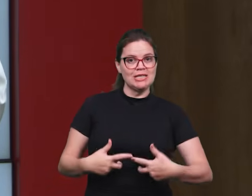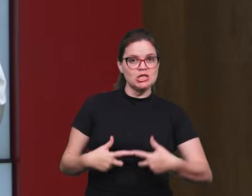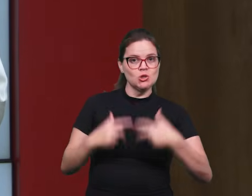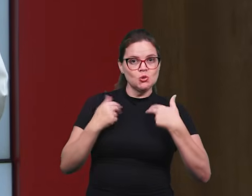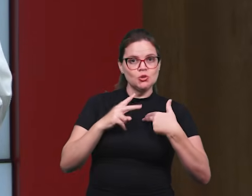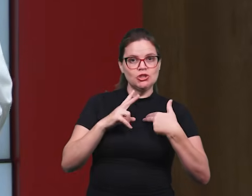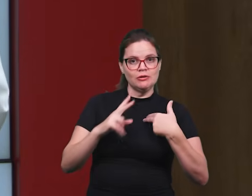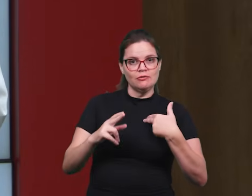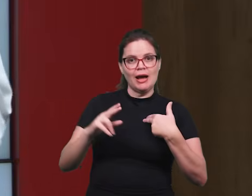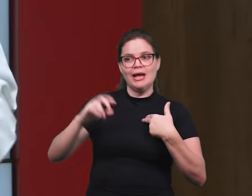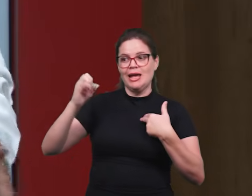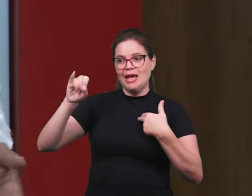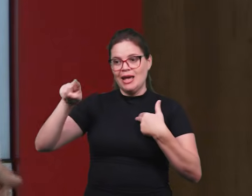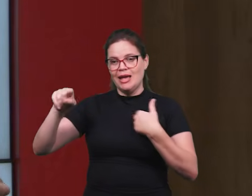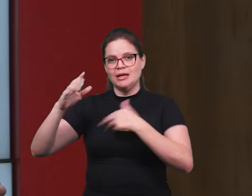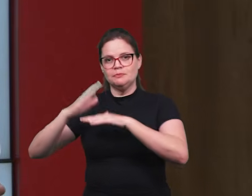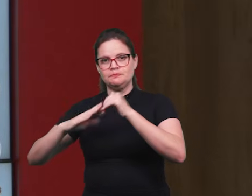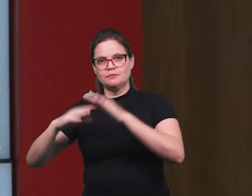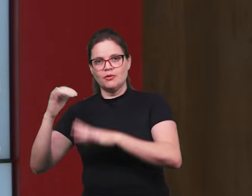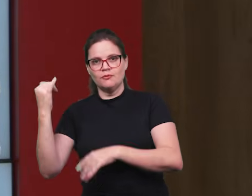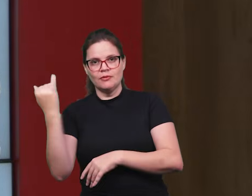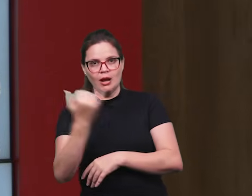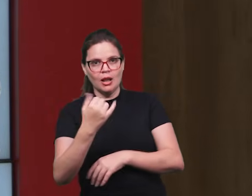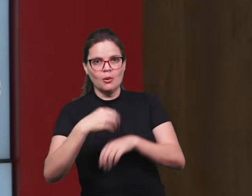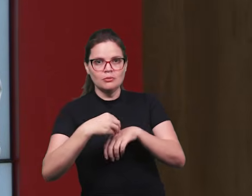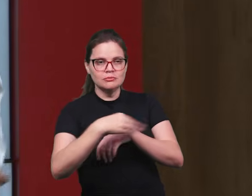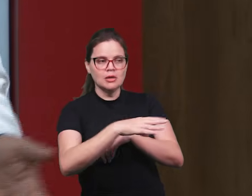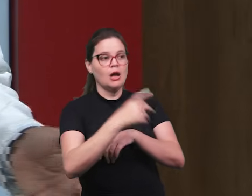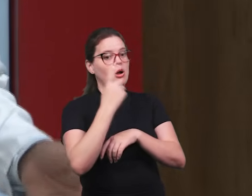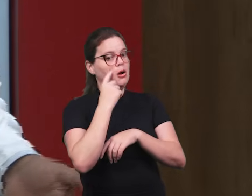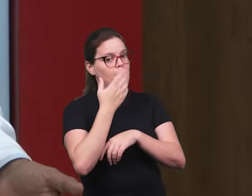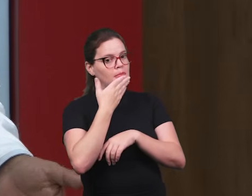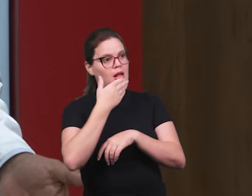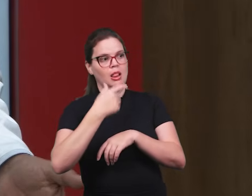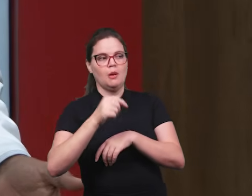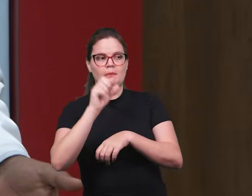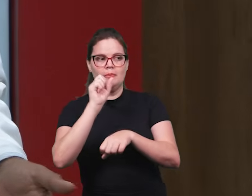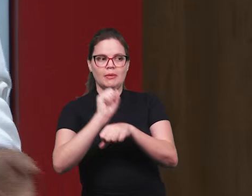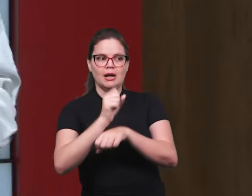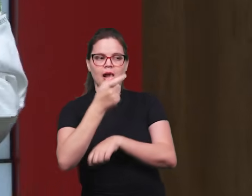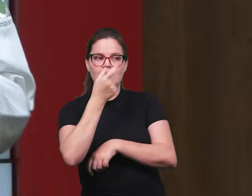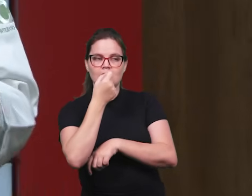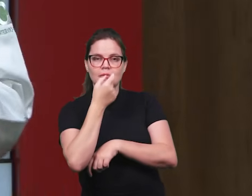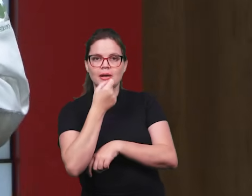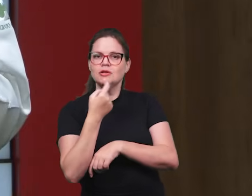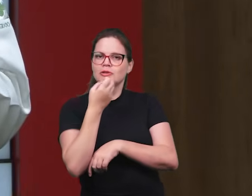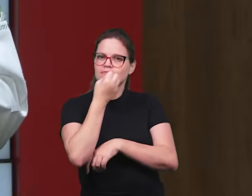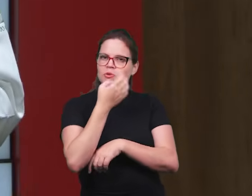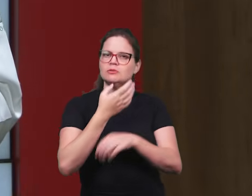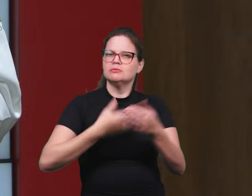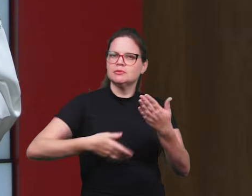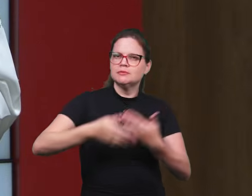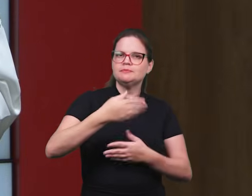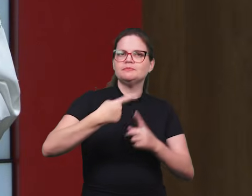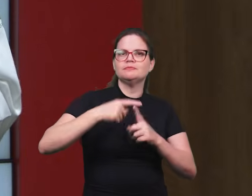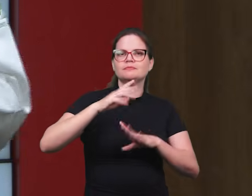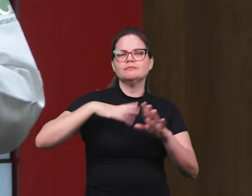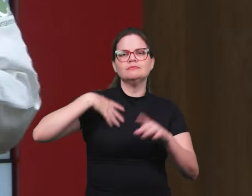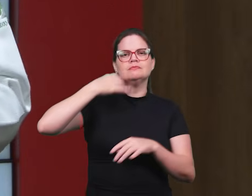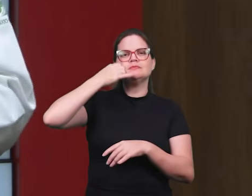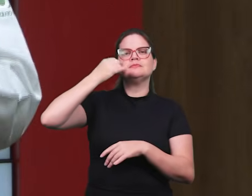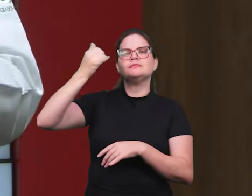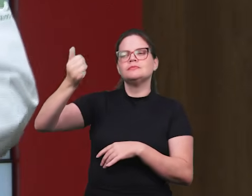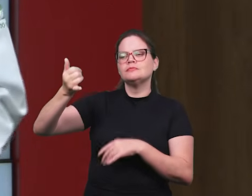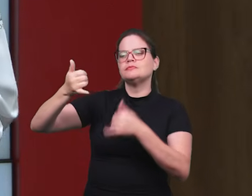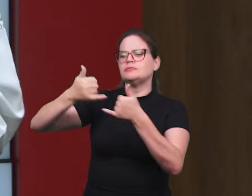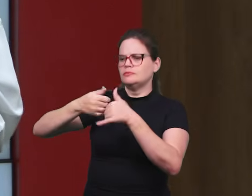acho muito importante suspender esse medicamento que o cardiologista recomendou, que às vezes a gente conversa por telefone, eu falo,